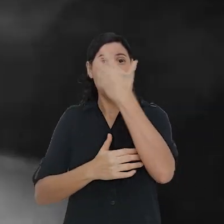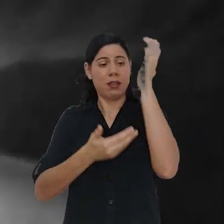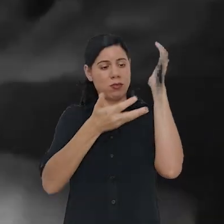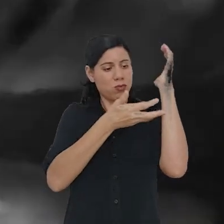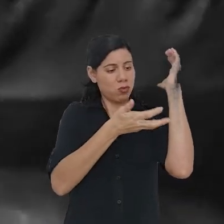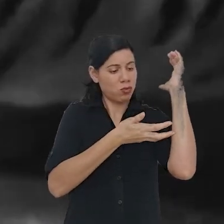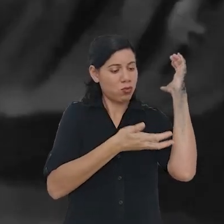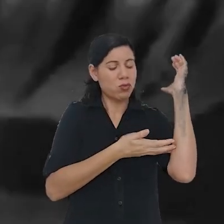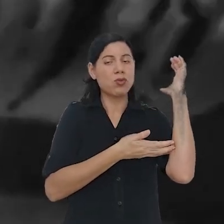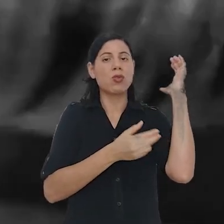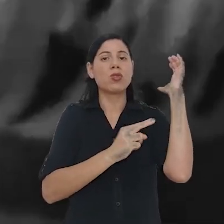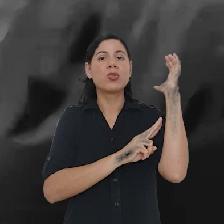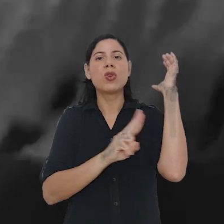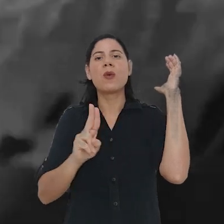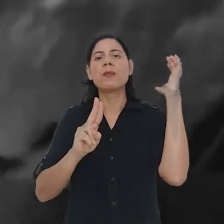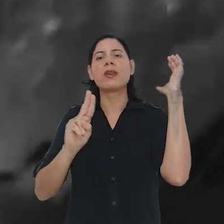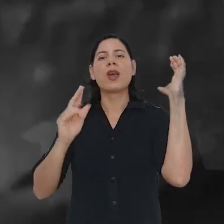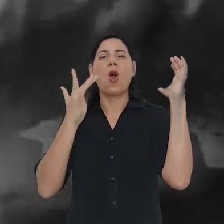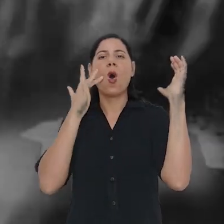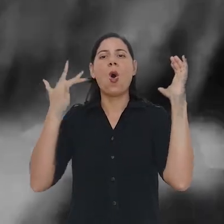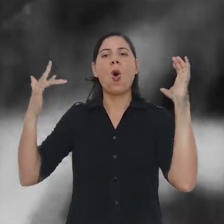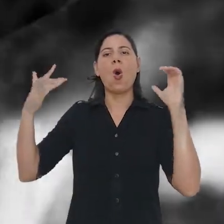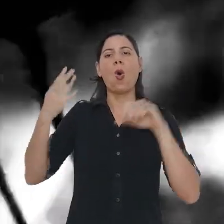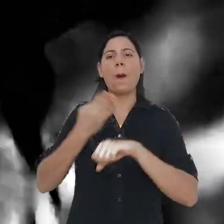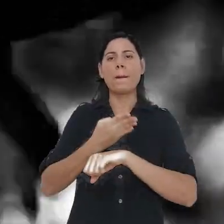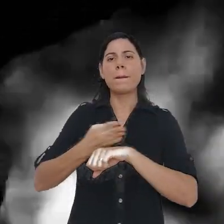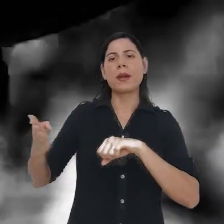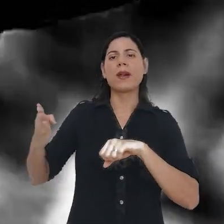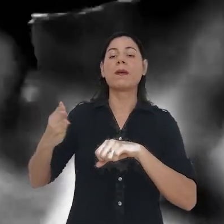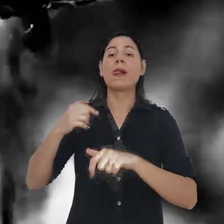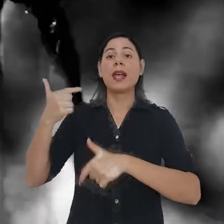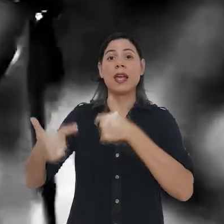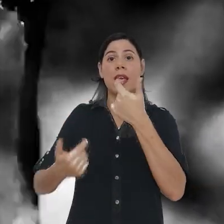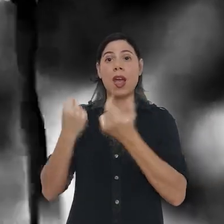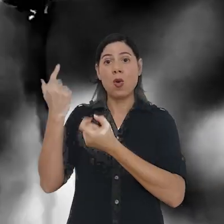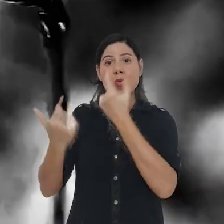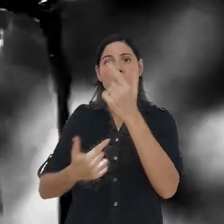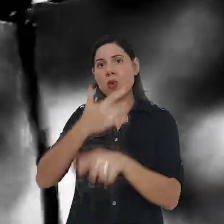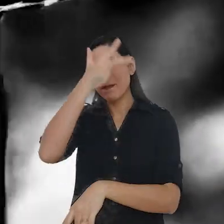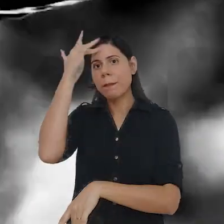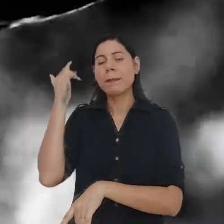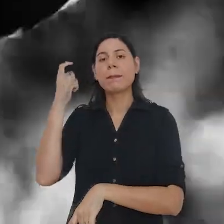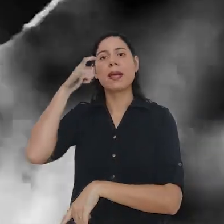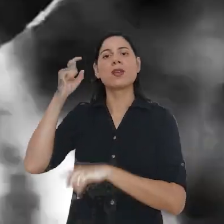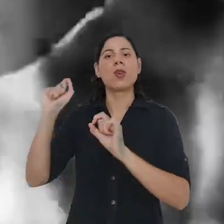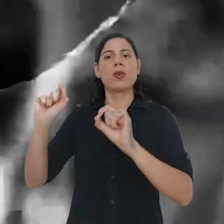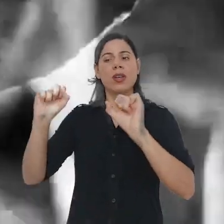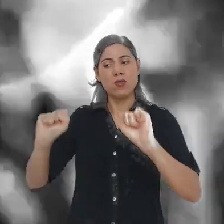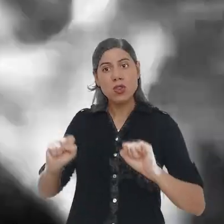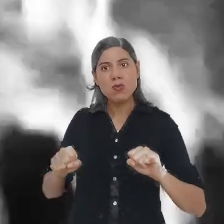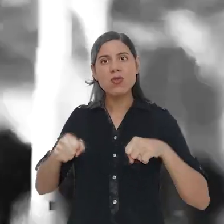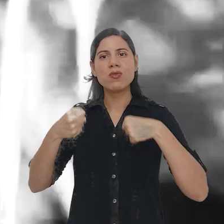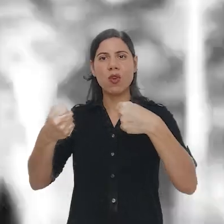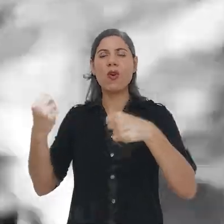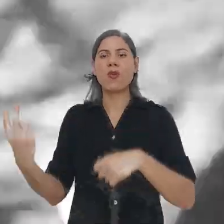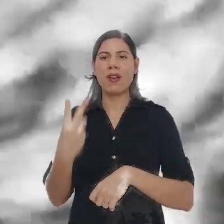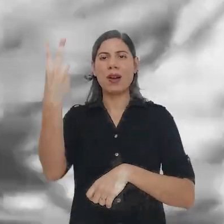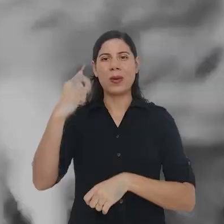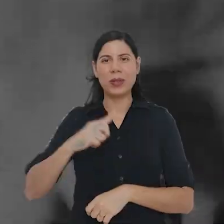látex ficou conhecida como ouro branco e muitos trabalhadores pensaram que seu empenho seria